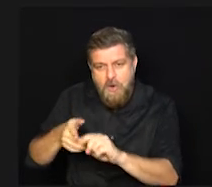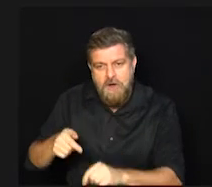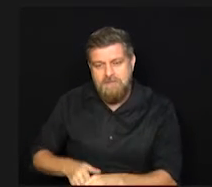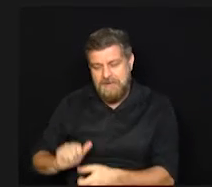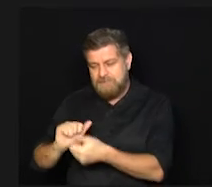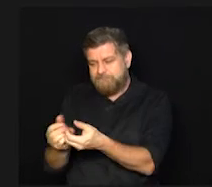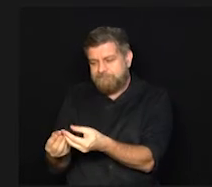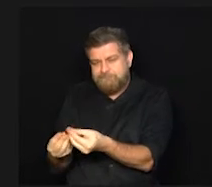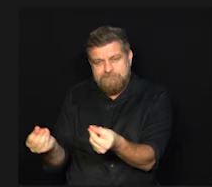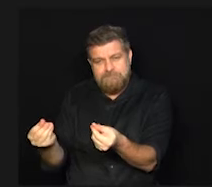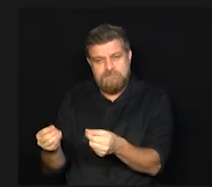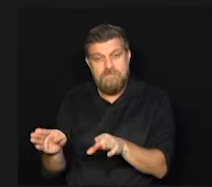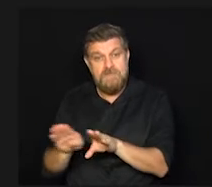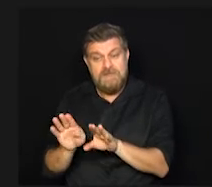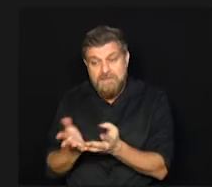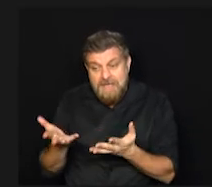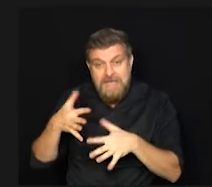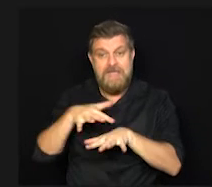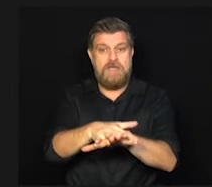e oferecer inclusão.